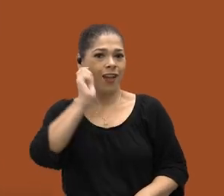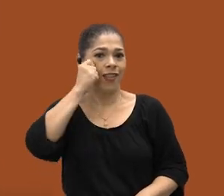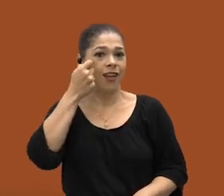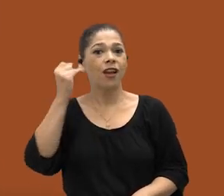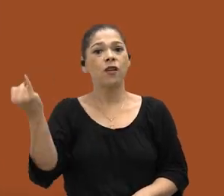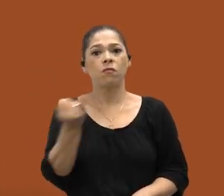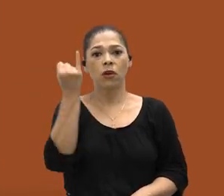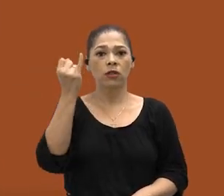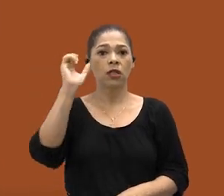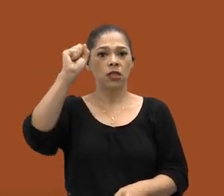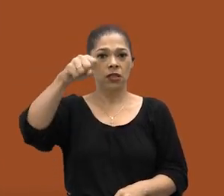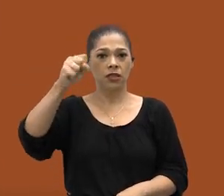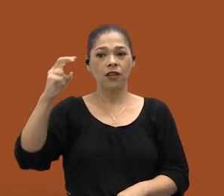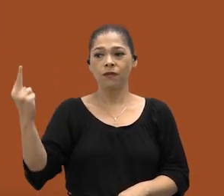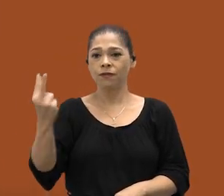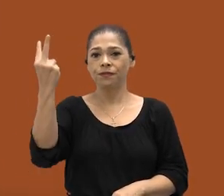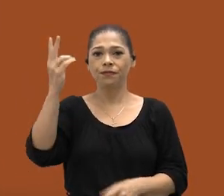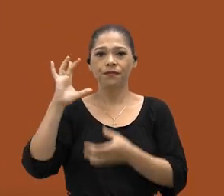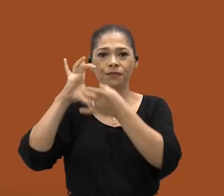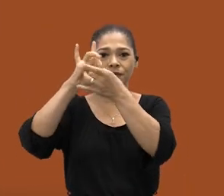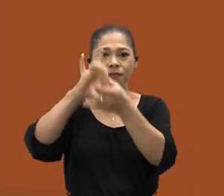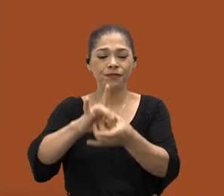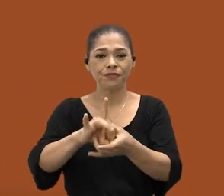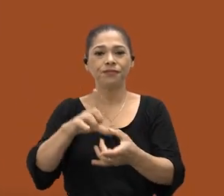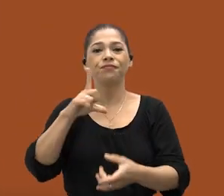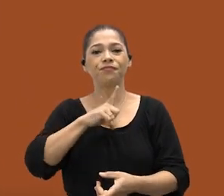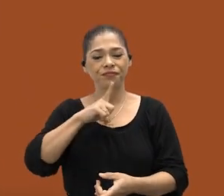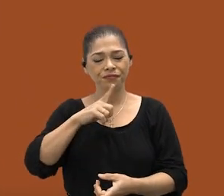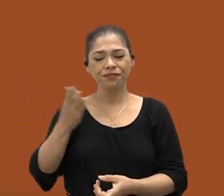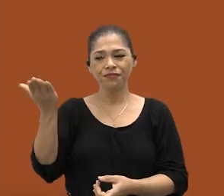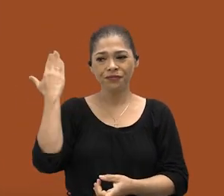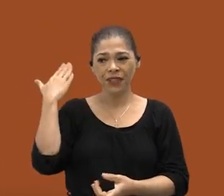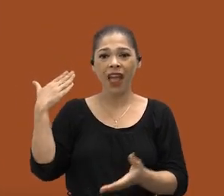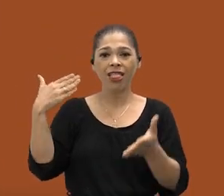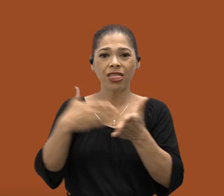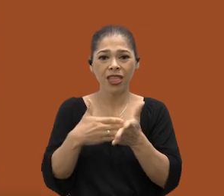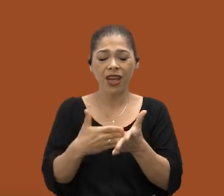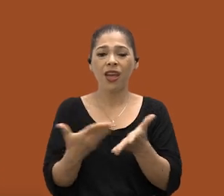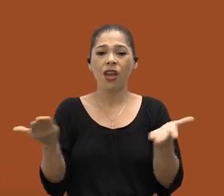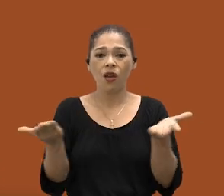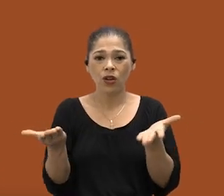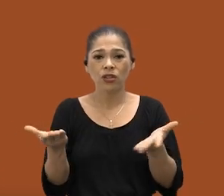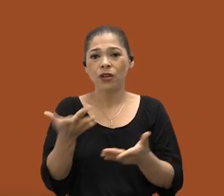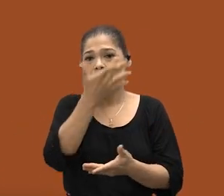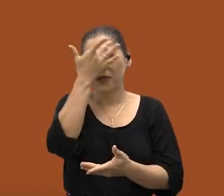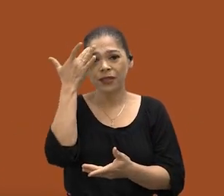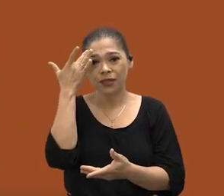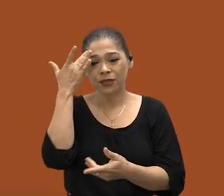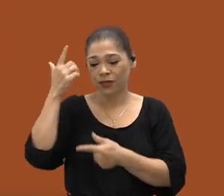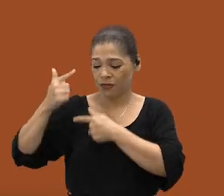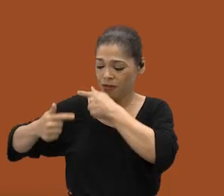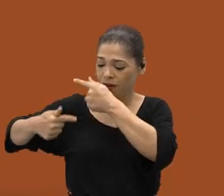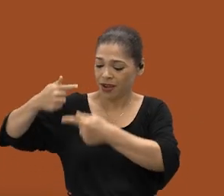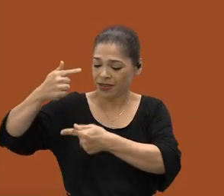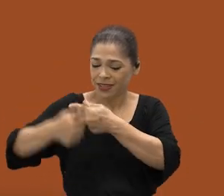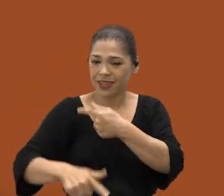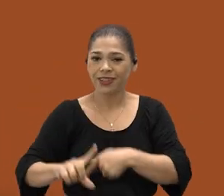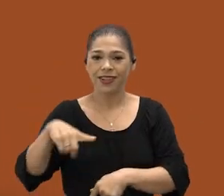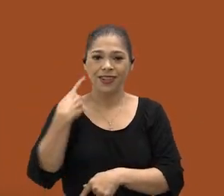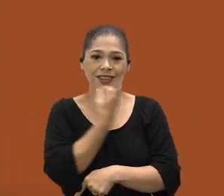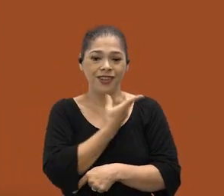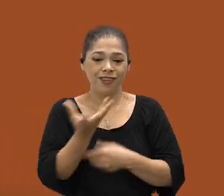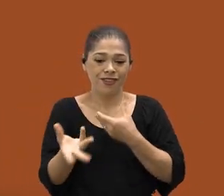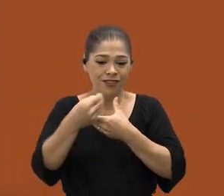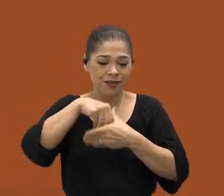importa se importam valorizar esse contexto e mostrar que existiu e existem pessoas com essa descendência que